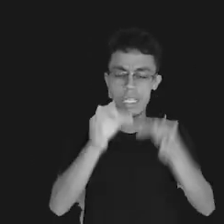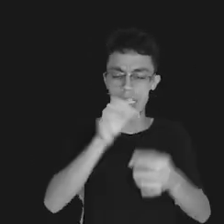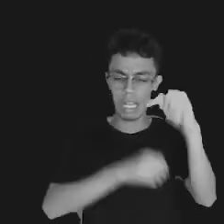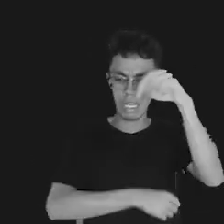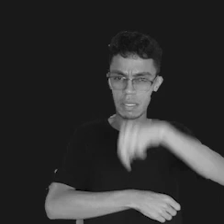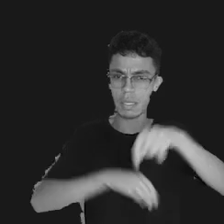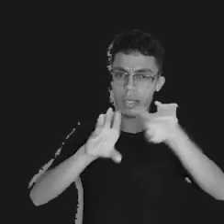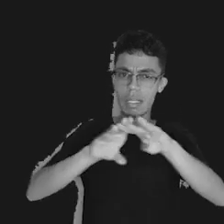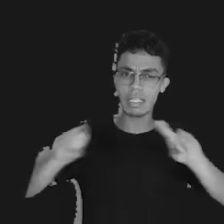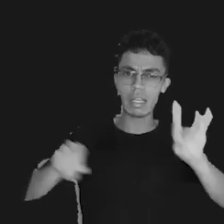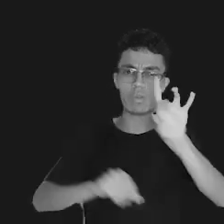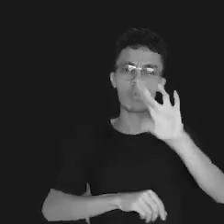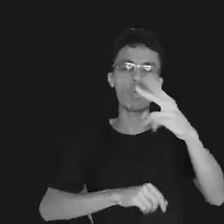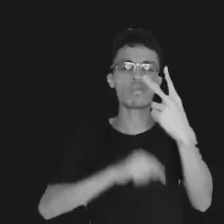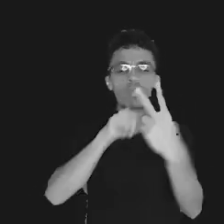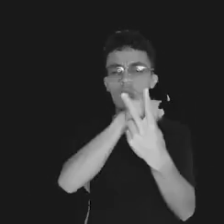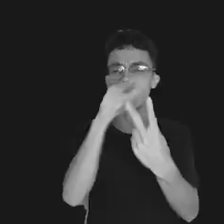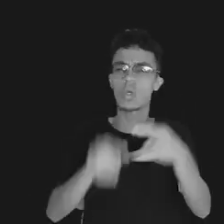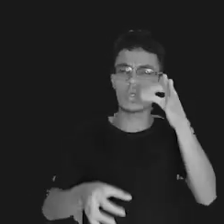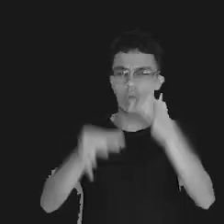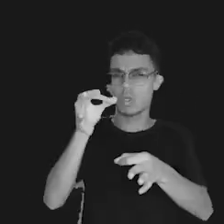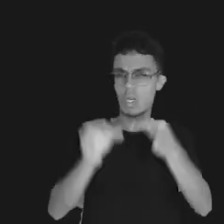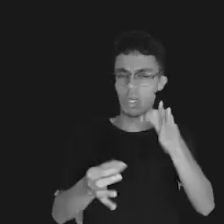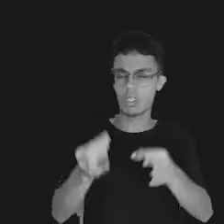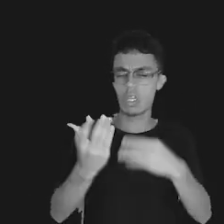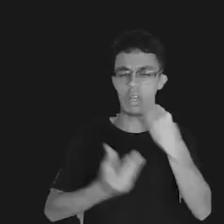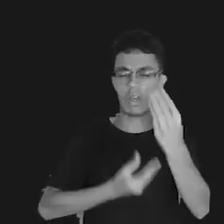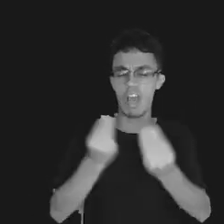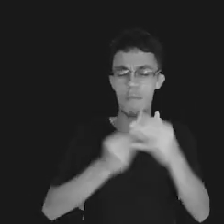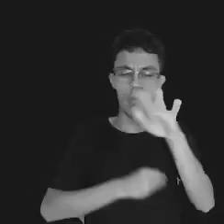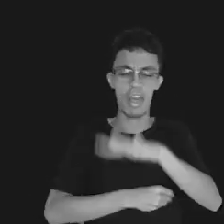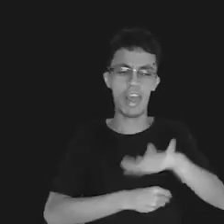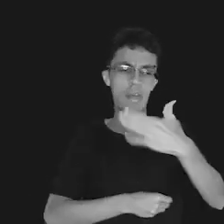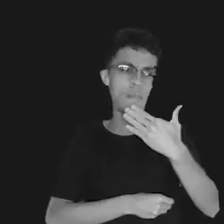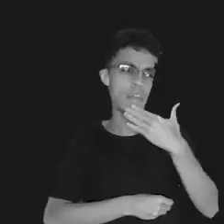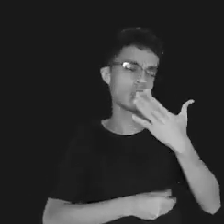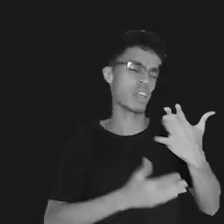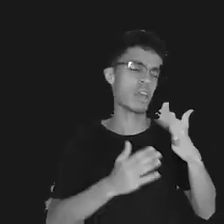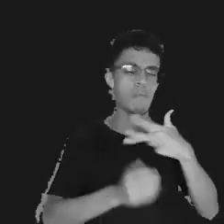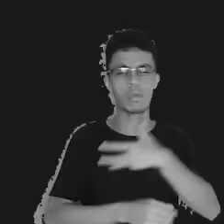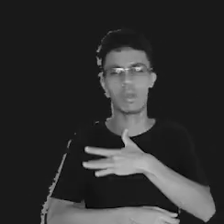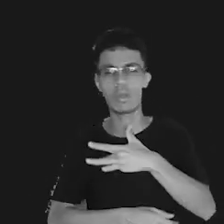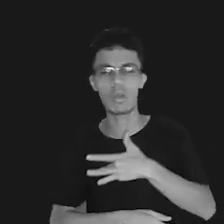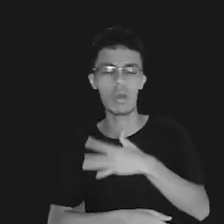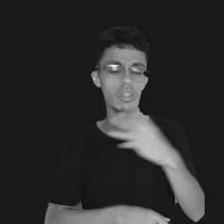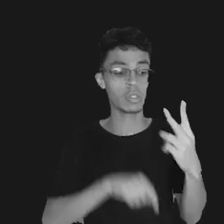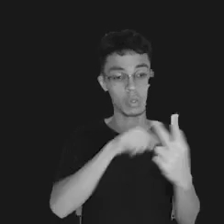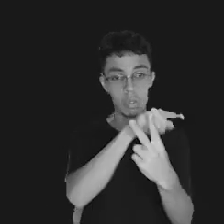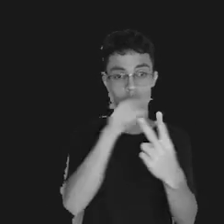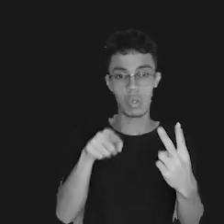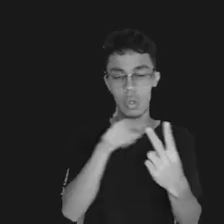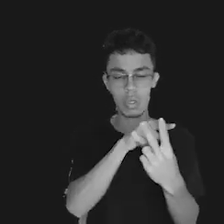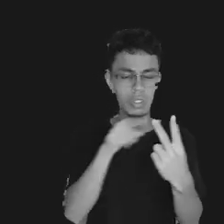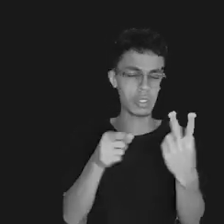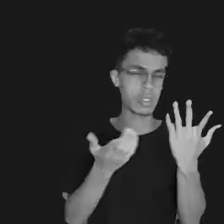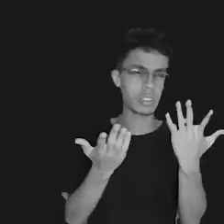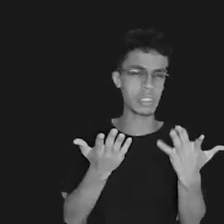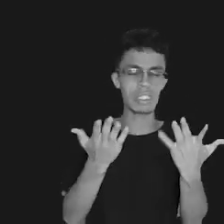2. Ainda bem, não há possibilidade de clemência. Ou, quem sabe, 2 possibilidades de